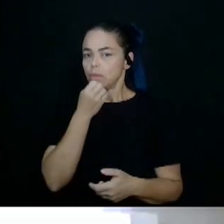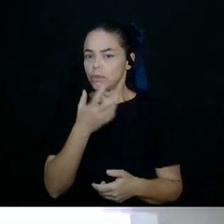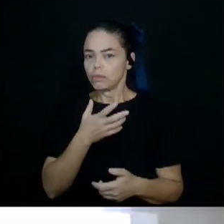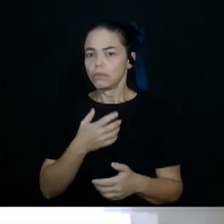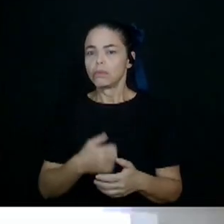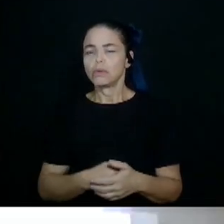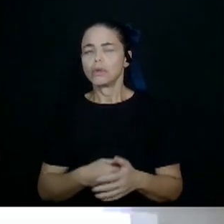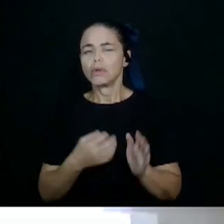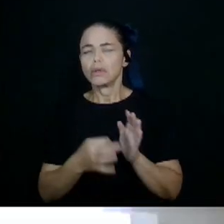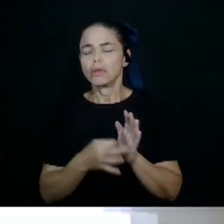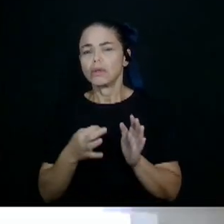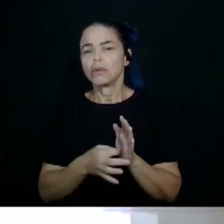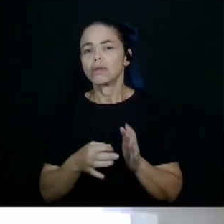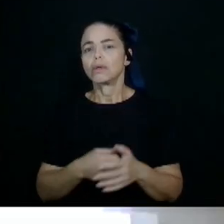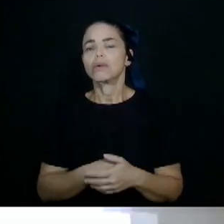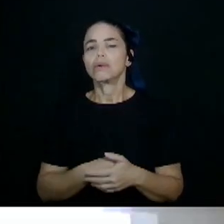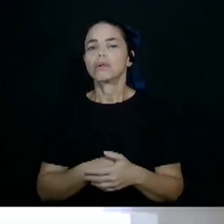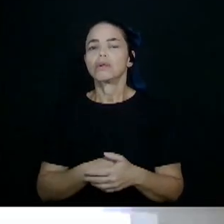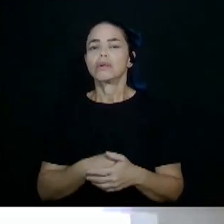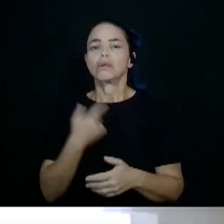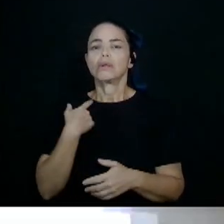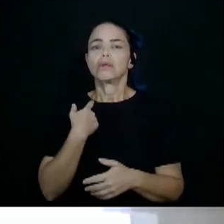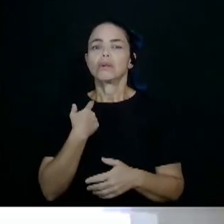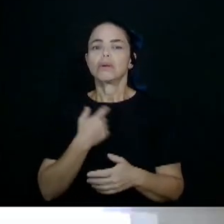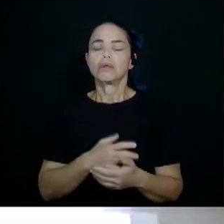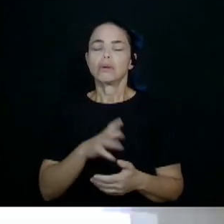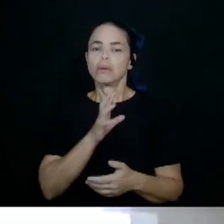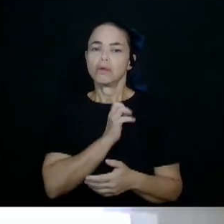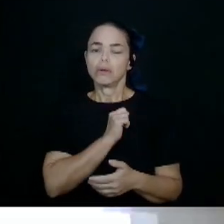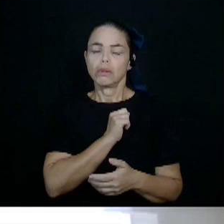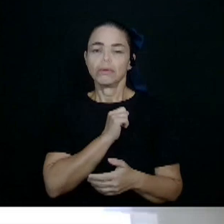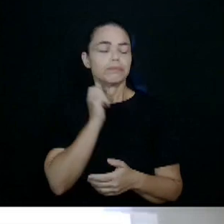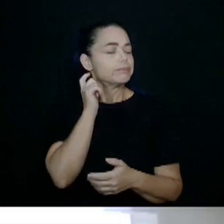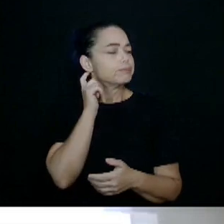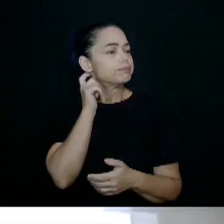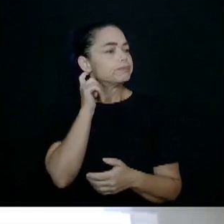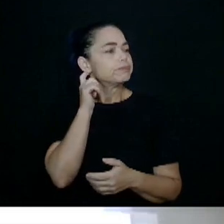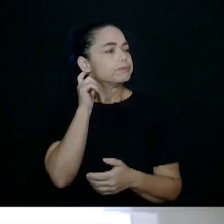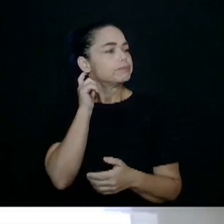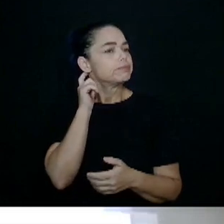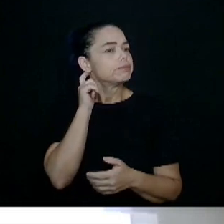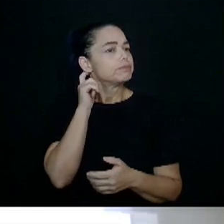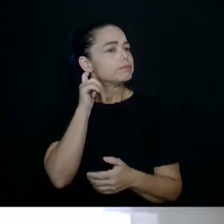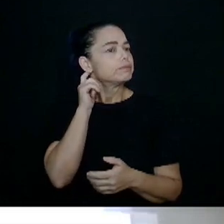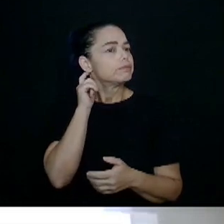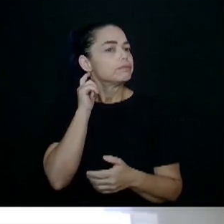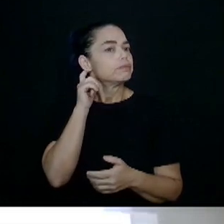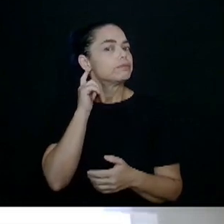justifica é atribuir, às vezes, um valor afetivo desproporcional. Então, às vezes, é algo que não